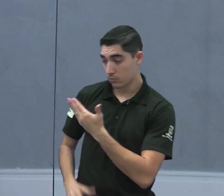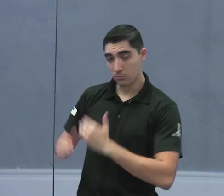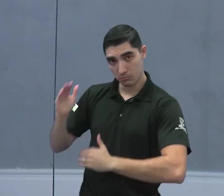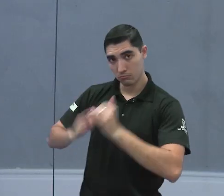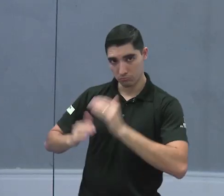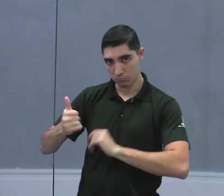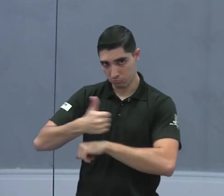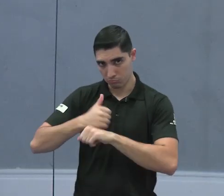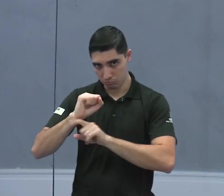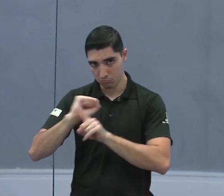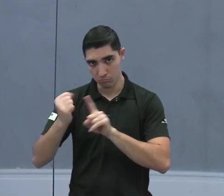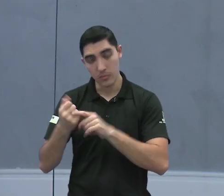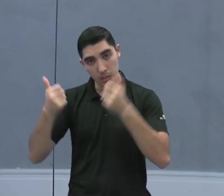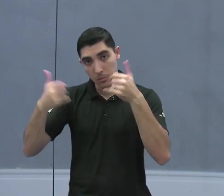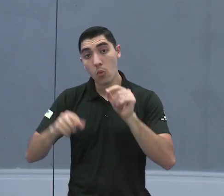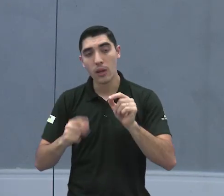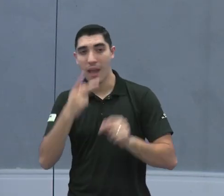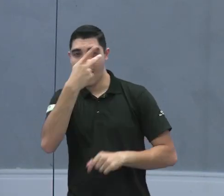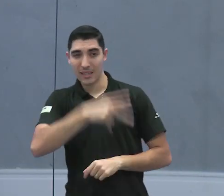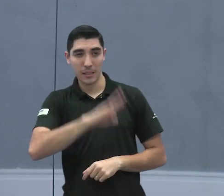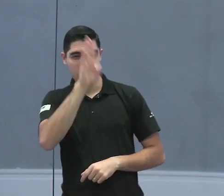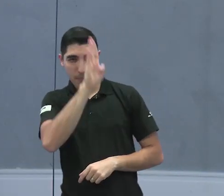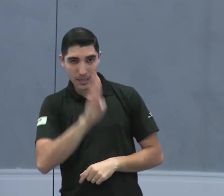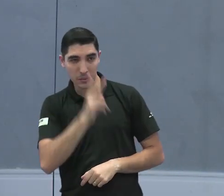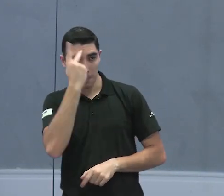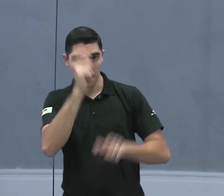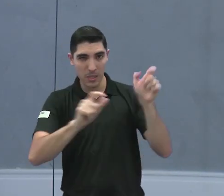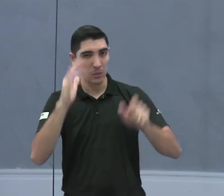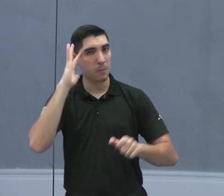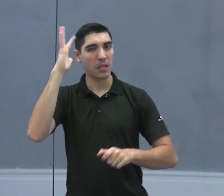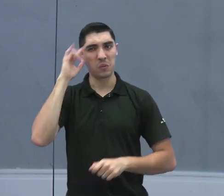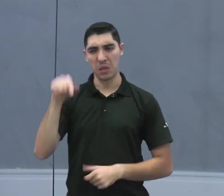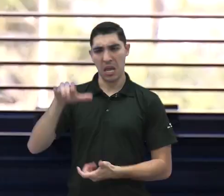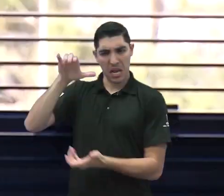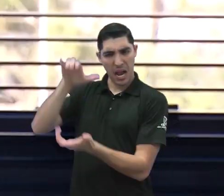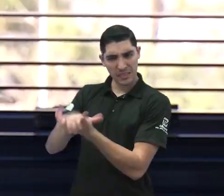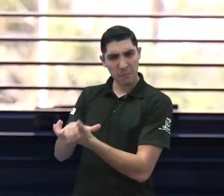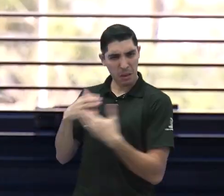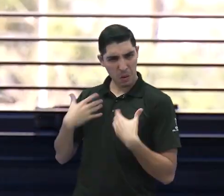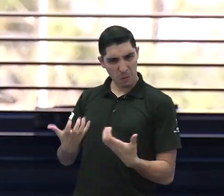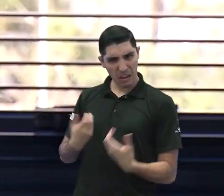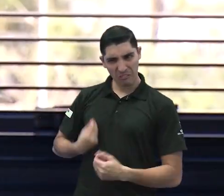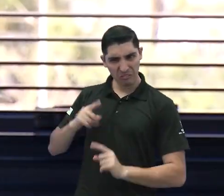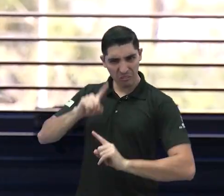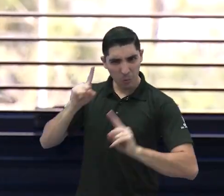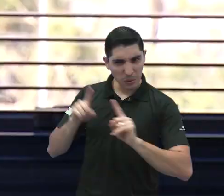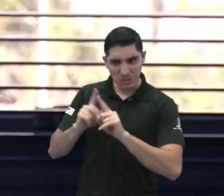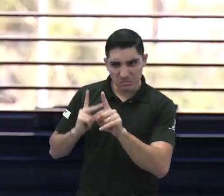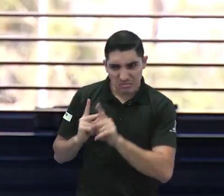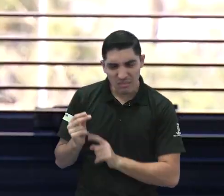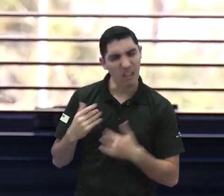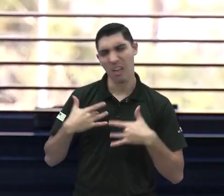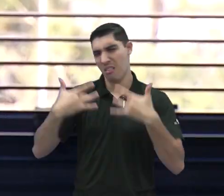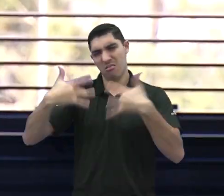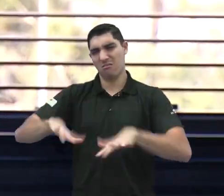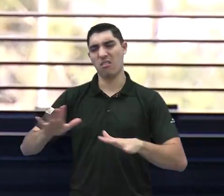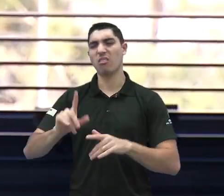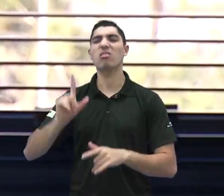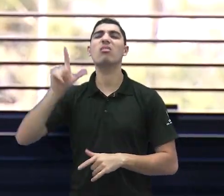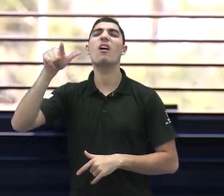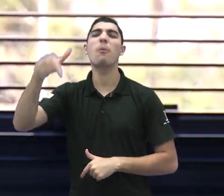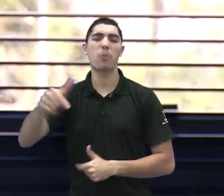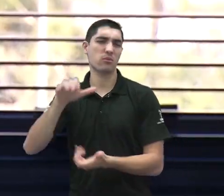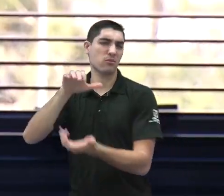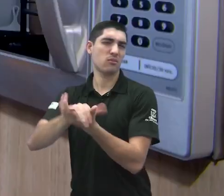a socióloga, muitos brasileiros não consideram mais o casamento um objetivo de vida e passam a adiar